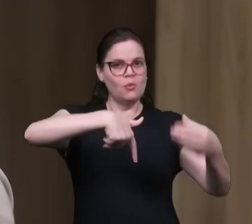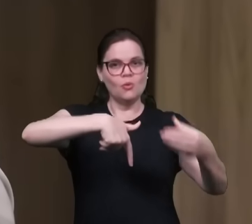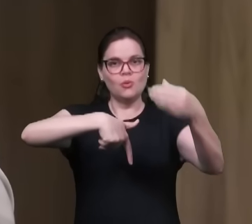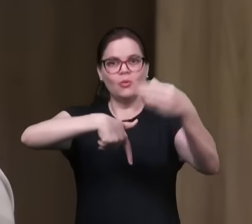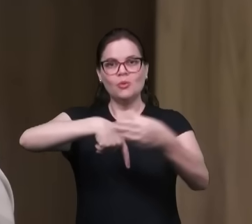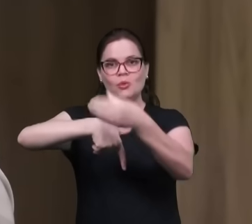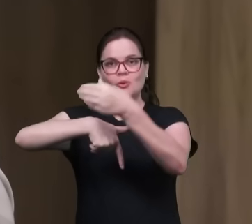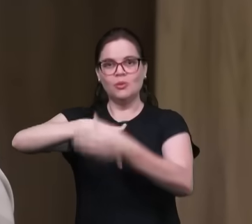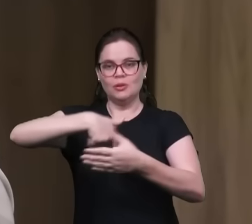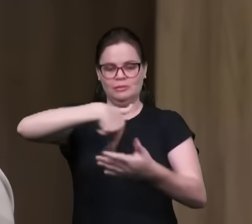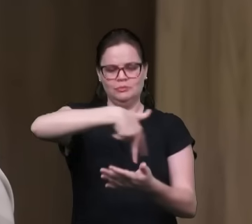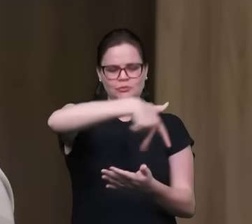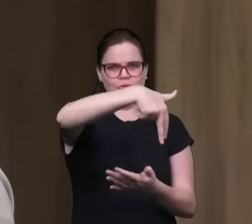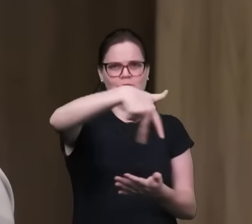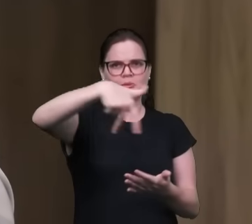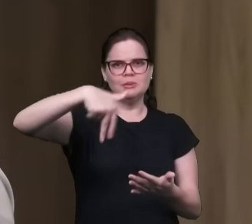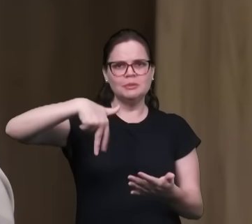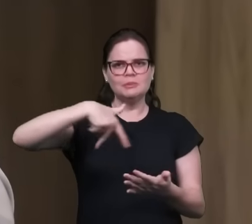que isso se dá hoje?